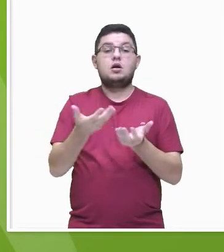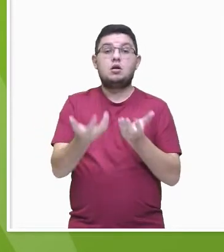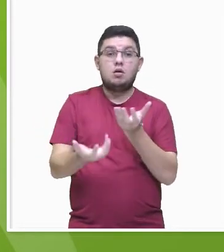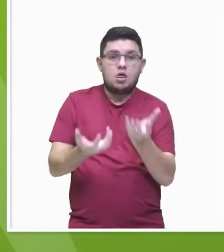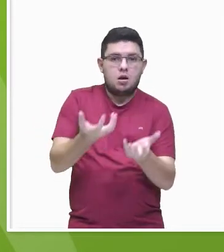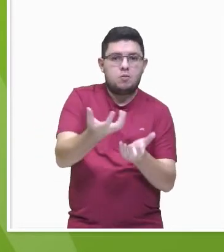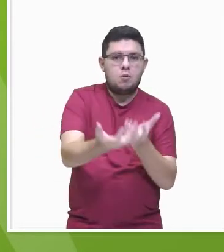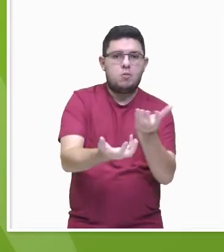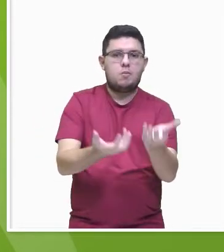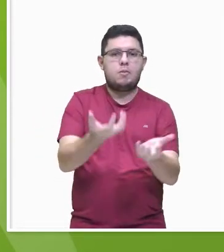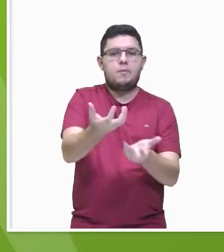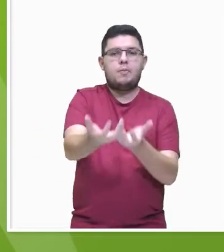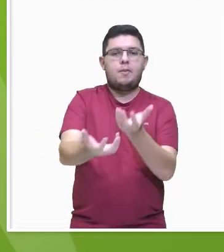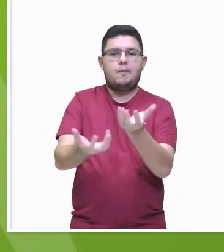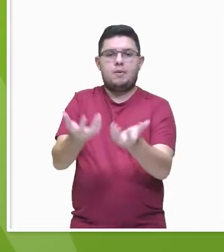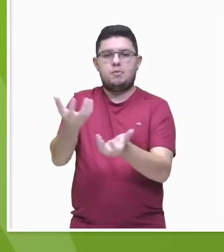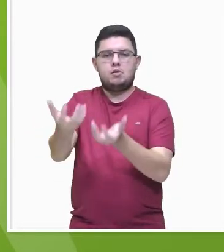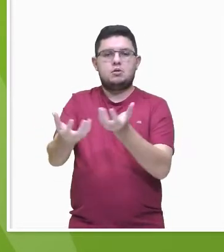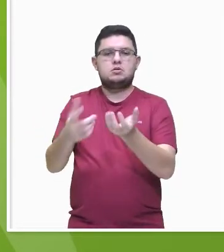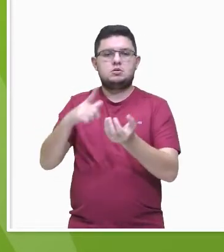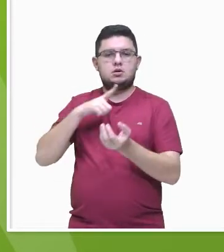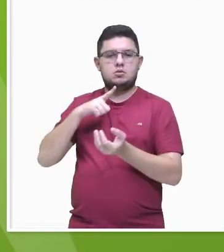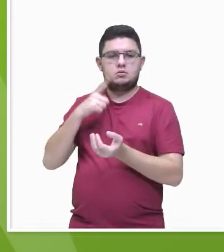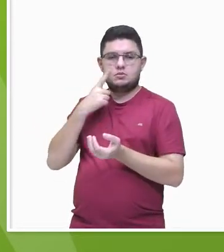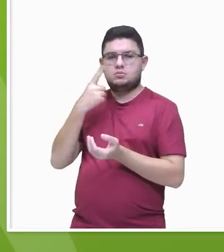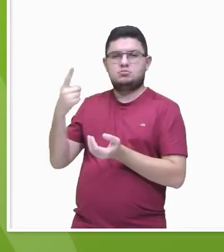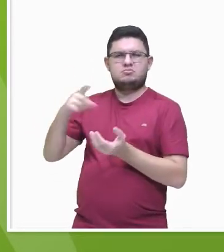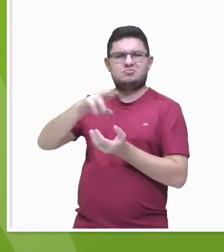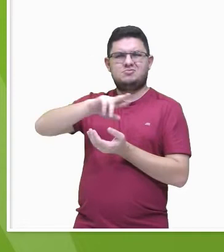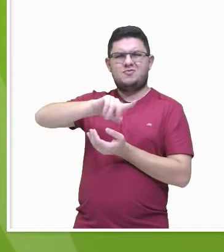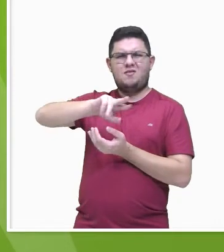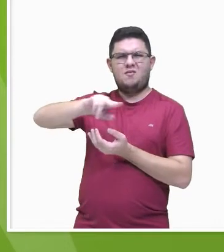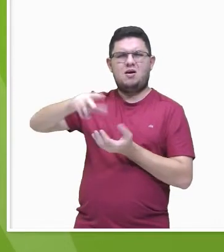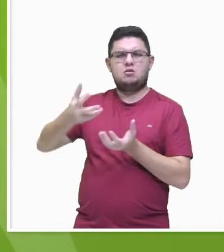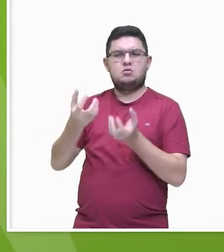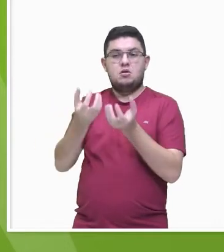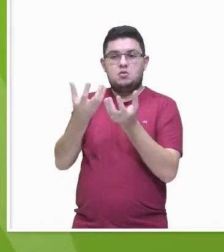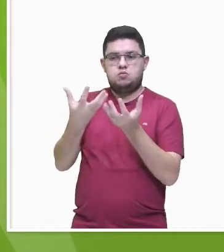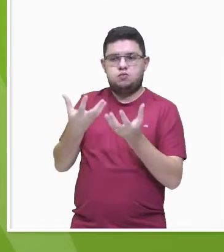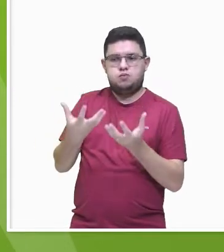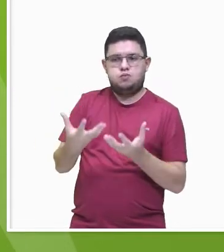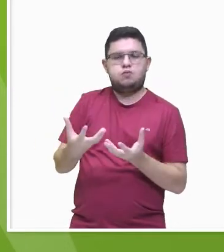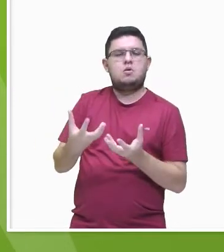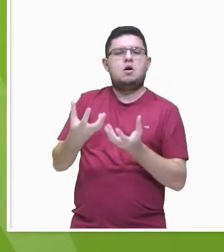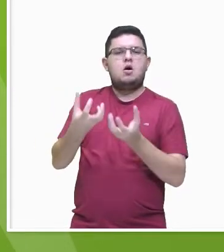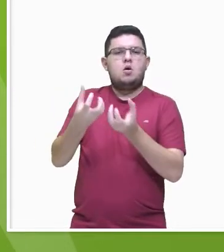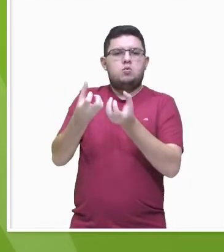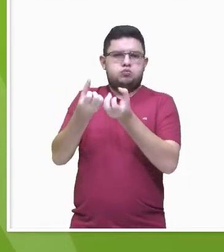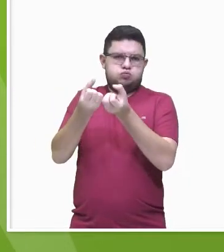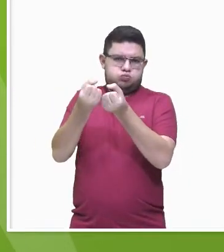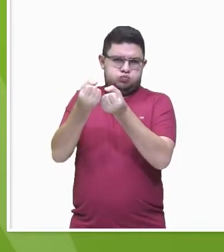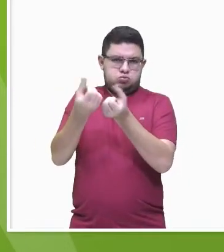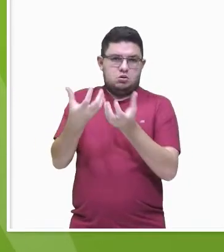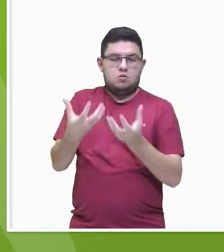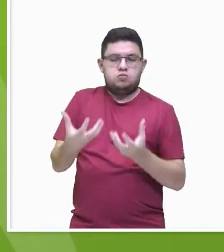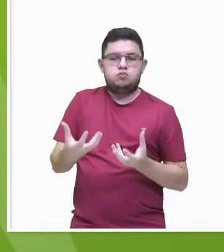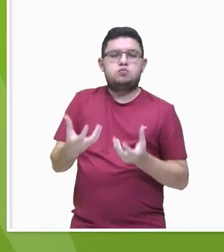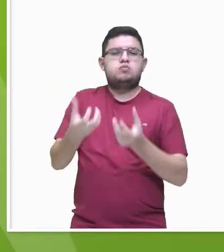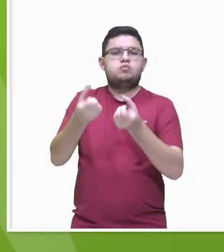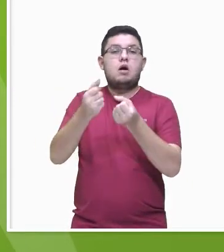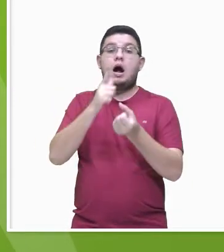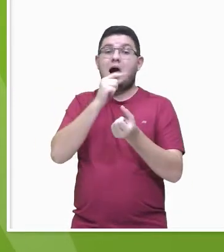vários pés ambulacrais. E aí eles vão se encher de água, esvaziando, enchendo, esvaziando. E aí eles vão